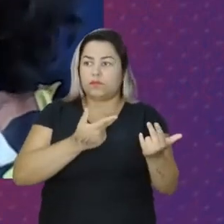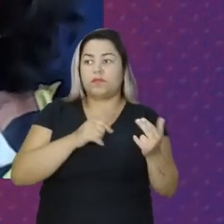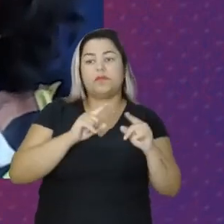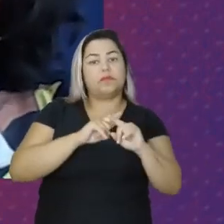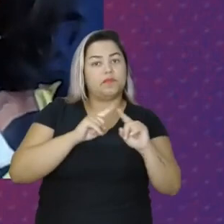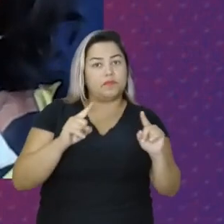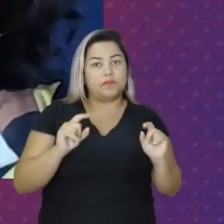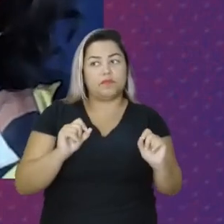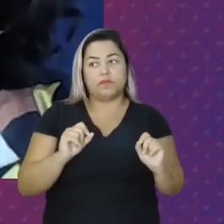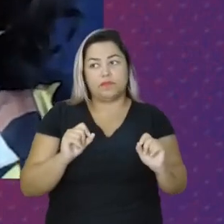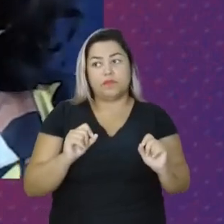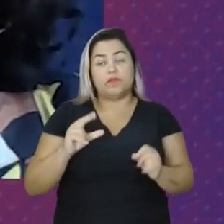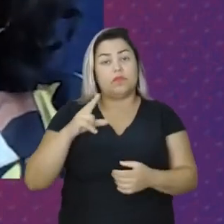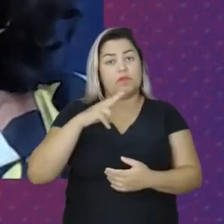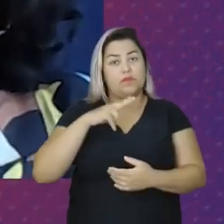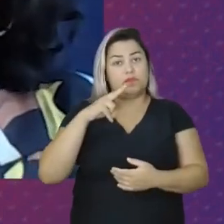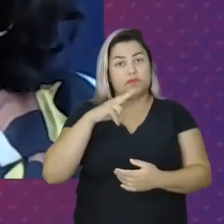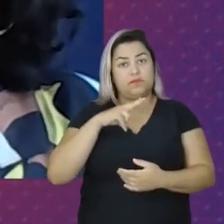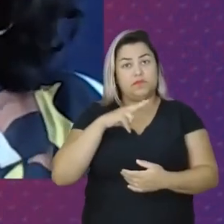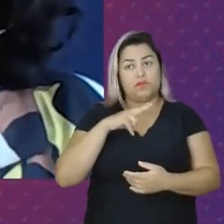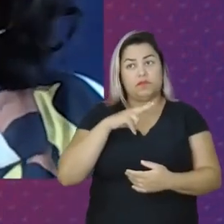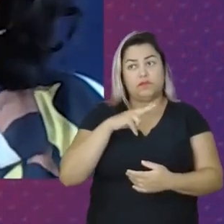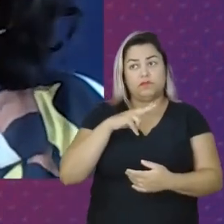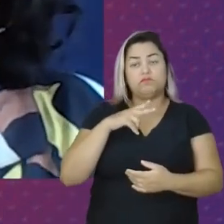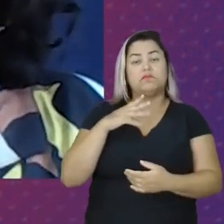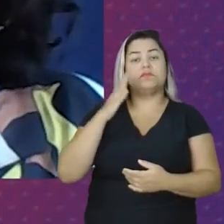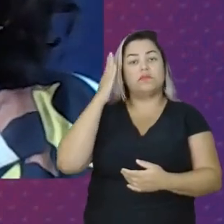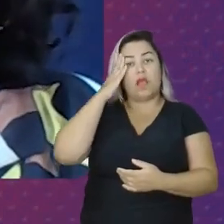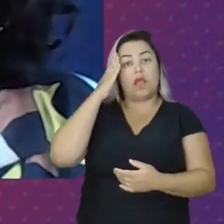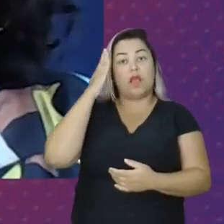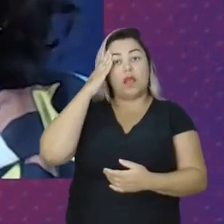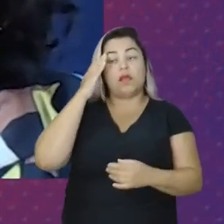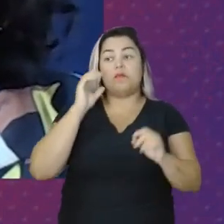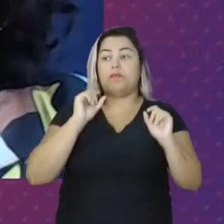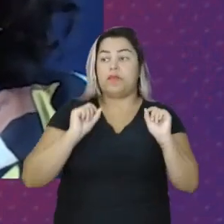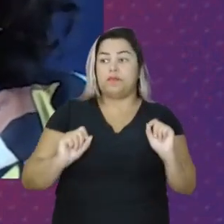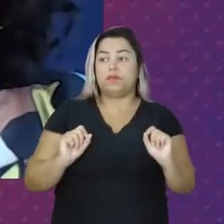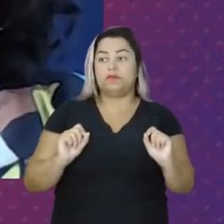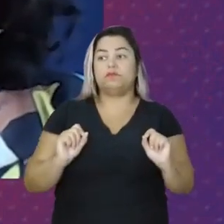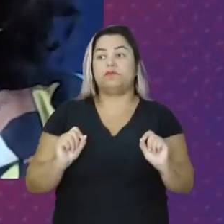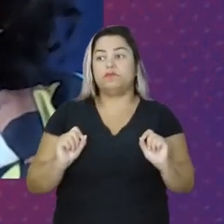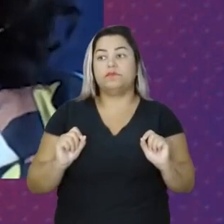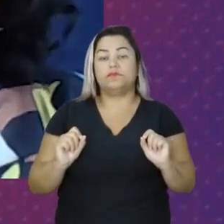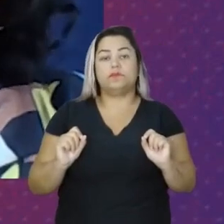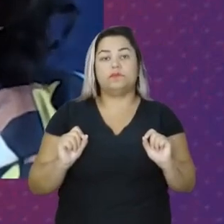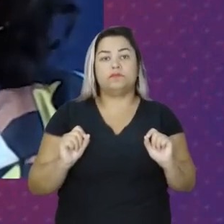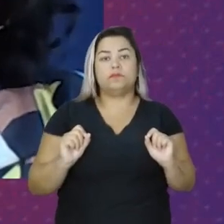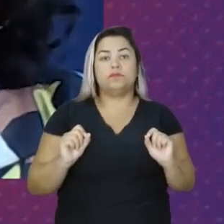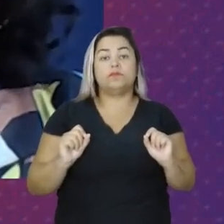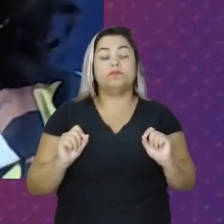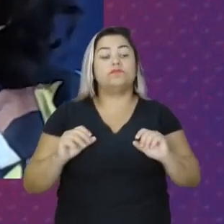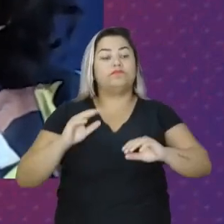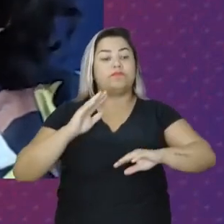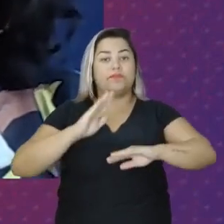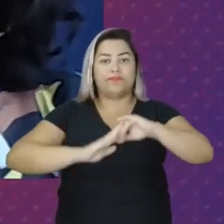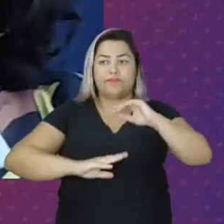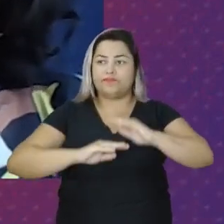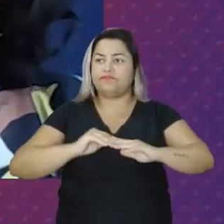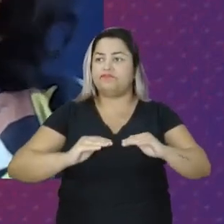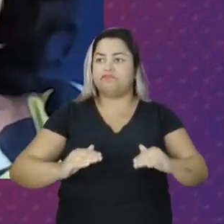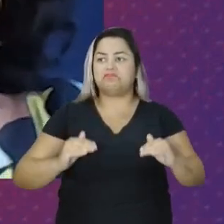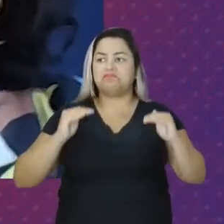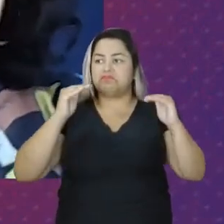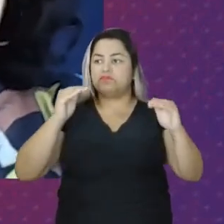mas na iniciativa privada, nós sabemos que, principalmente nos cargos, né, de